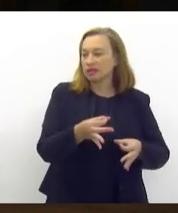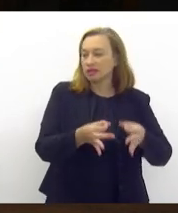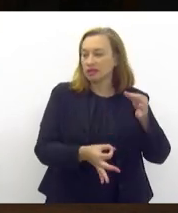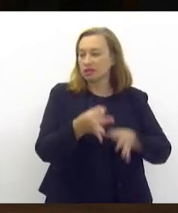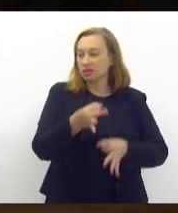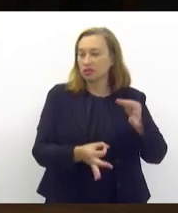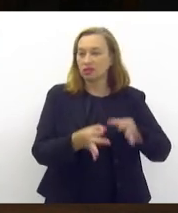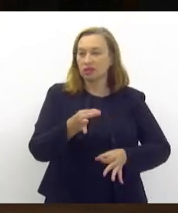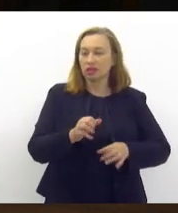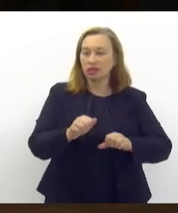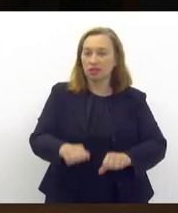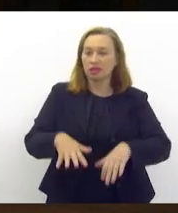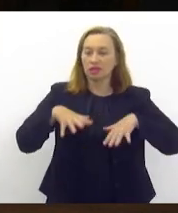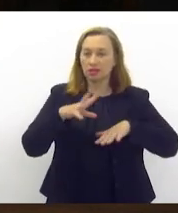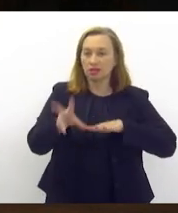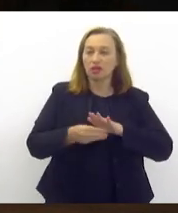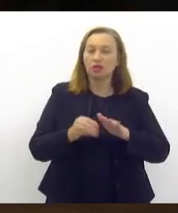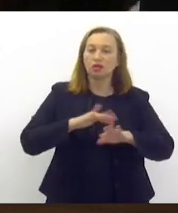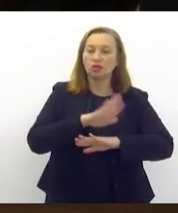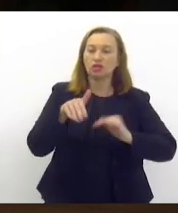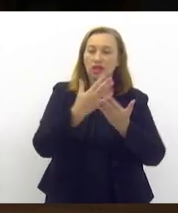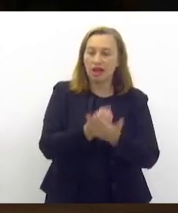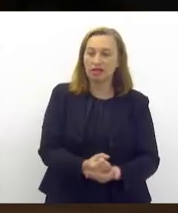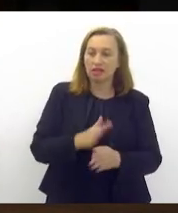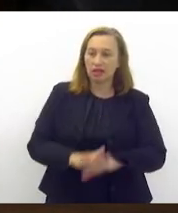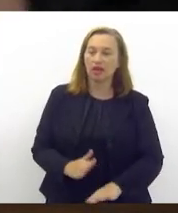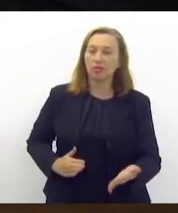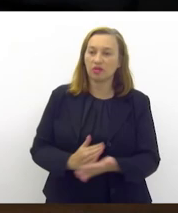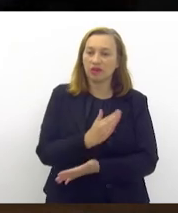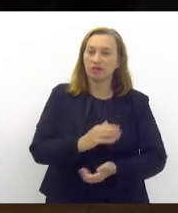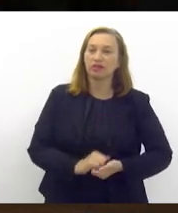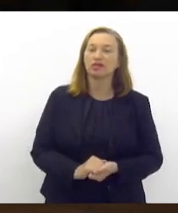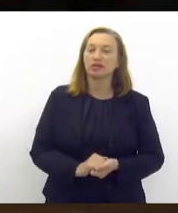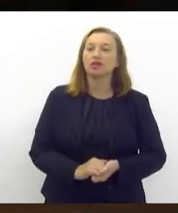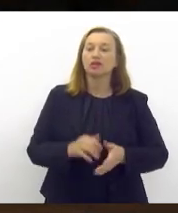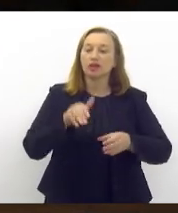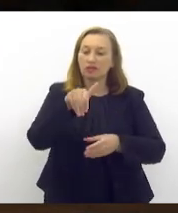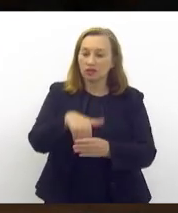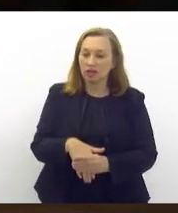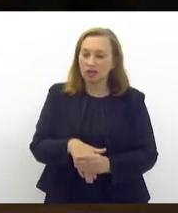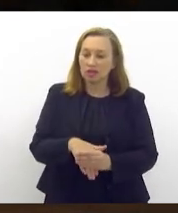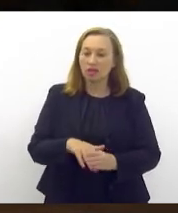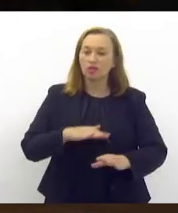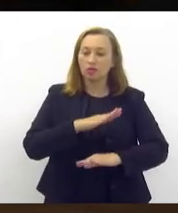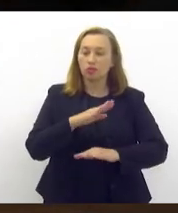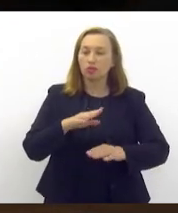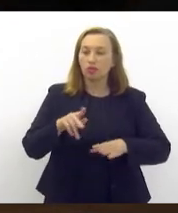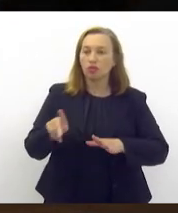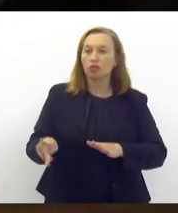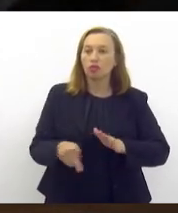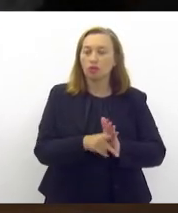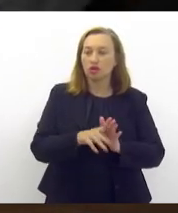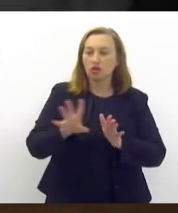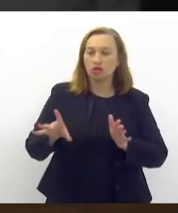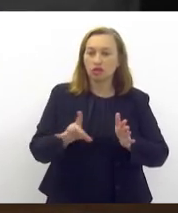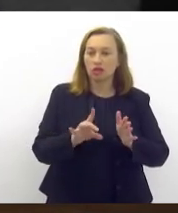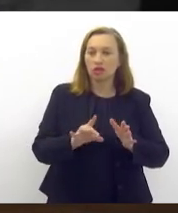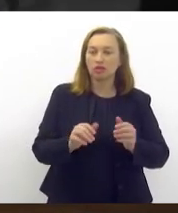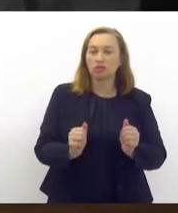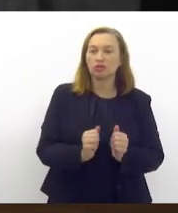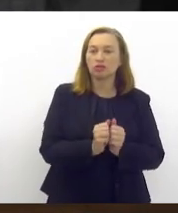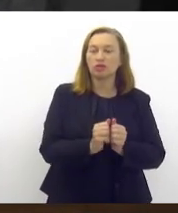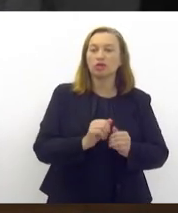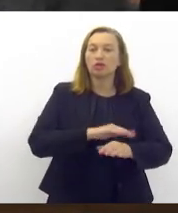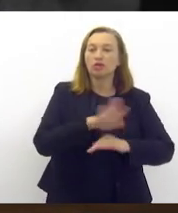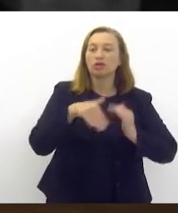emendas de plenário. Senhores que aprovam, permaneçam como estão. Aprovado. Em votação, projeto assim emendado. Senhores que aprovam, permaneçam